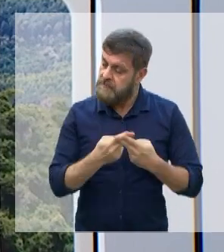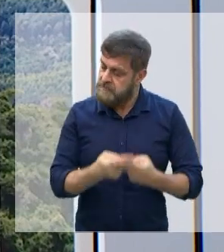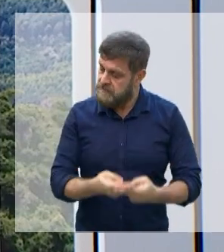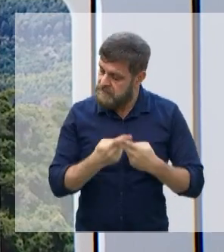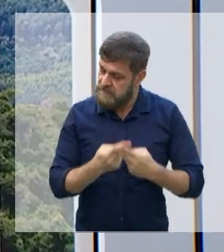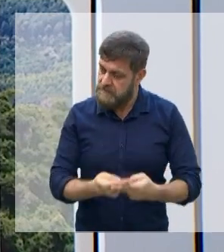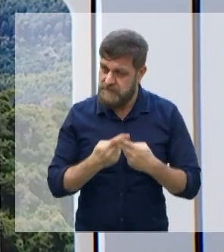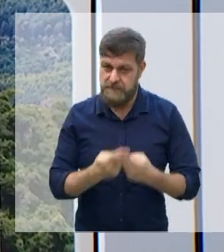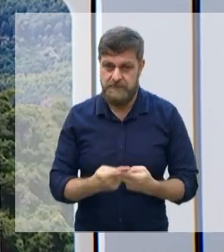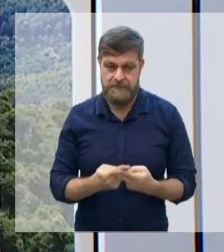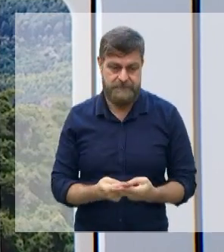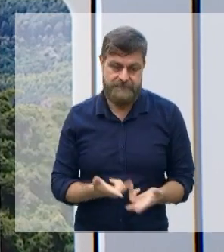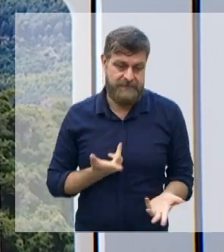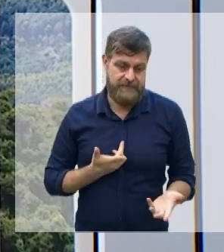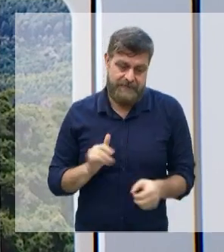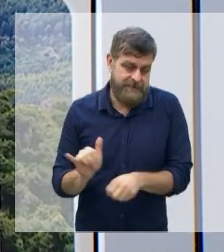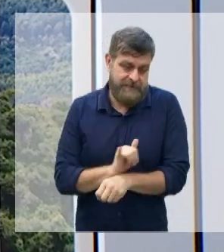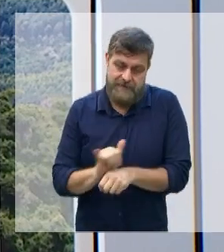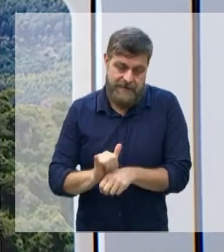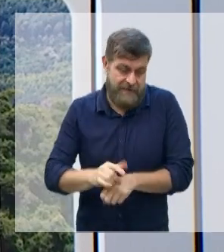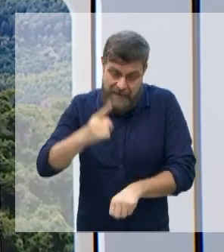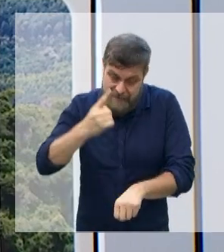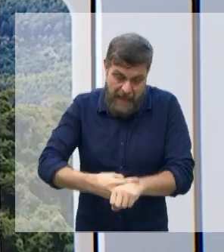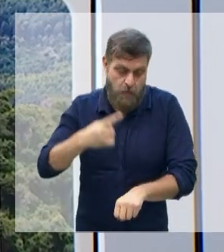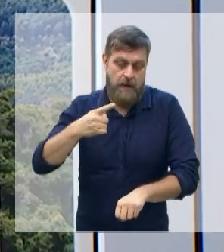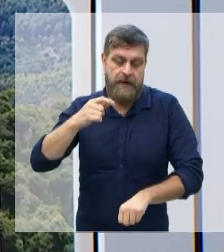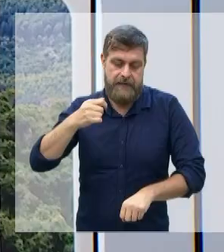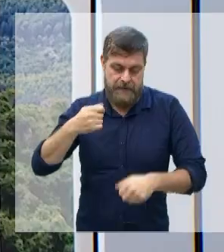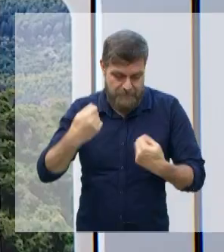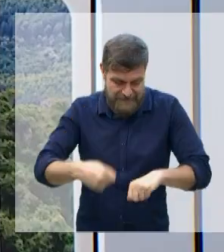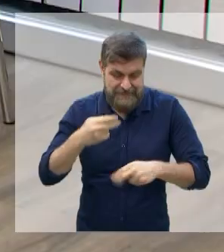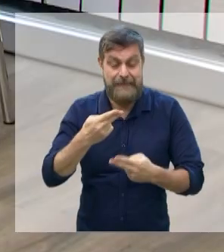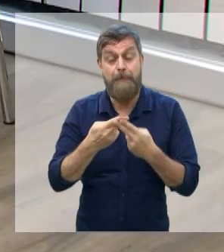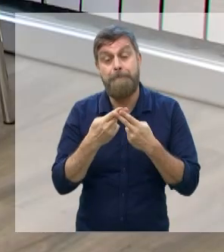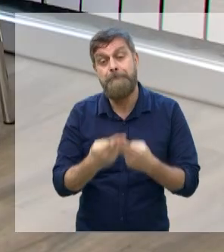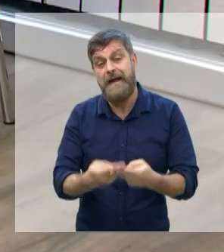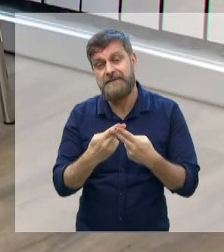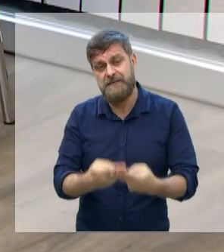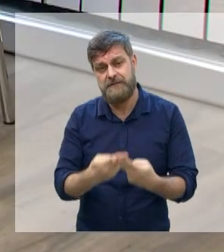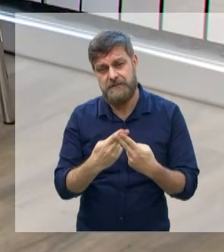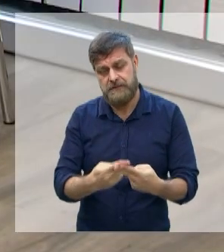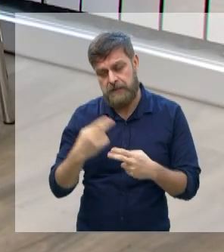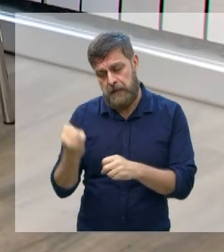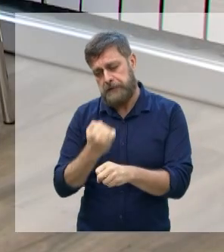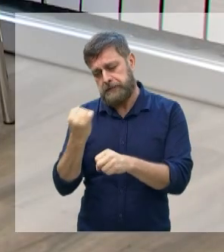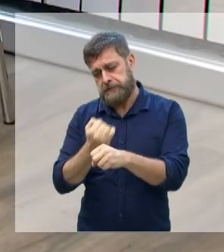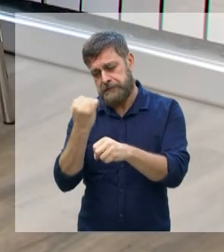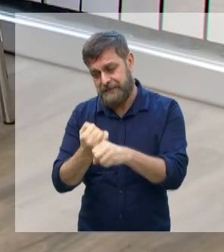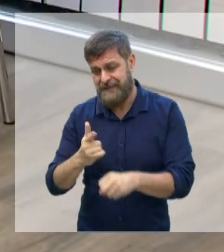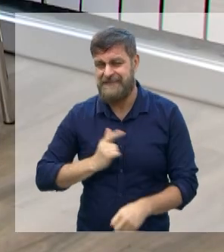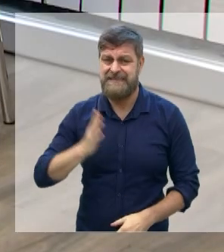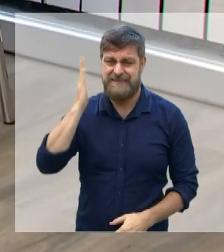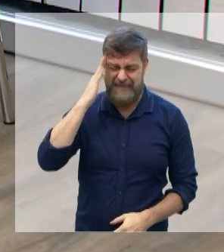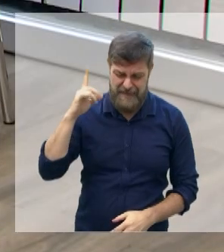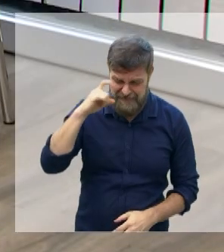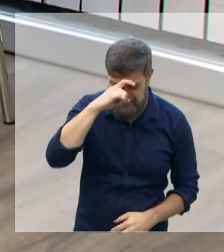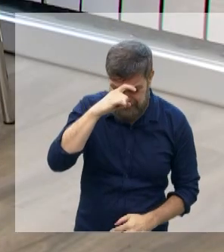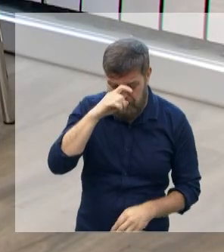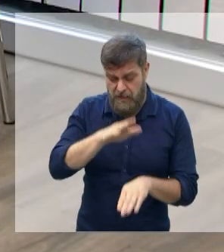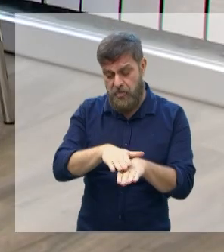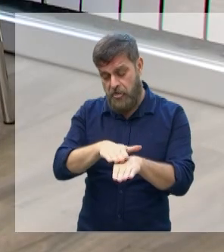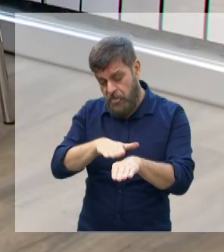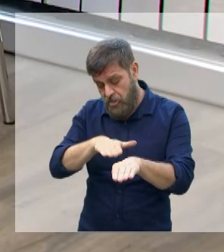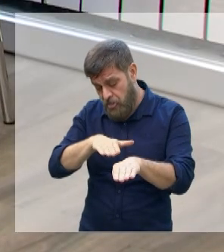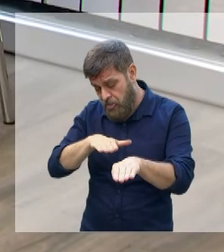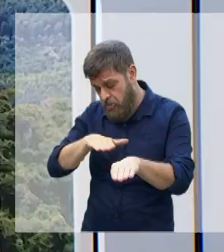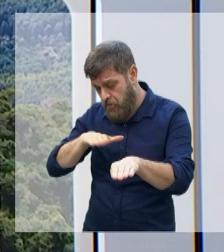não têm outro remédio para o momento a gente tem que ter muita paciência porque as dificuldades são grandes é claro que no momento